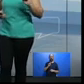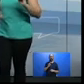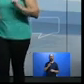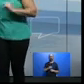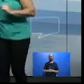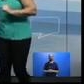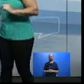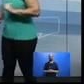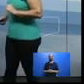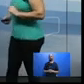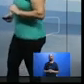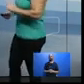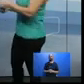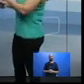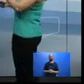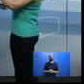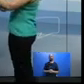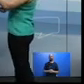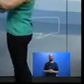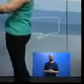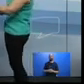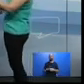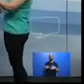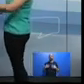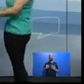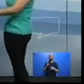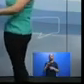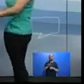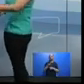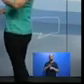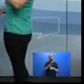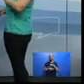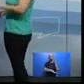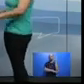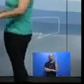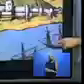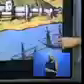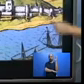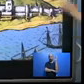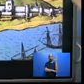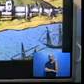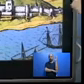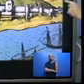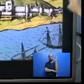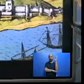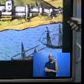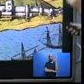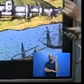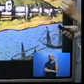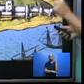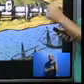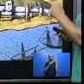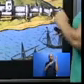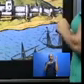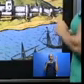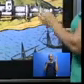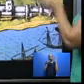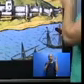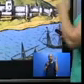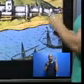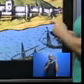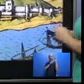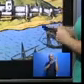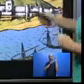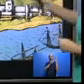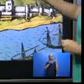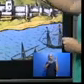Interessante, né, pessoal? Então, para defender essa madeira, esse pau-brasil que os portugueses tiravam para